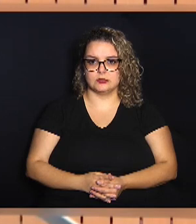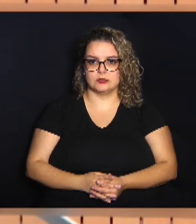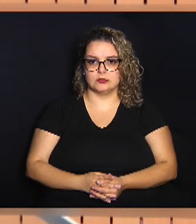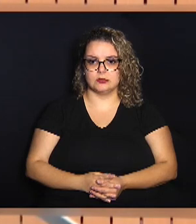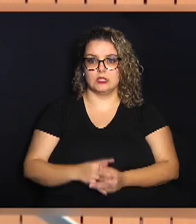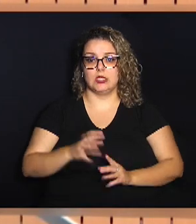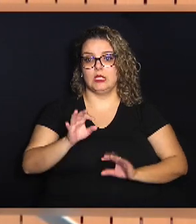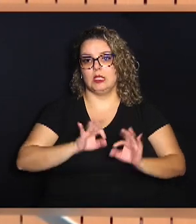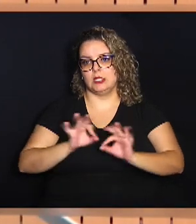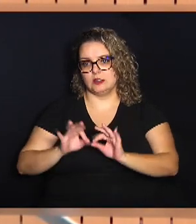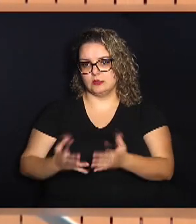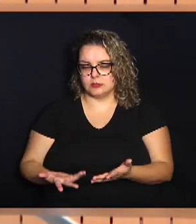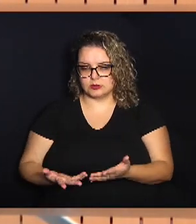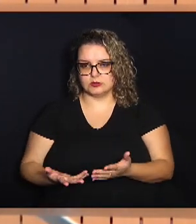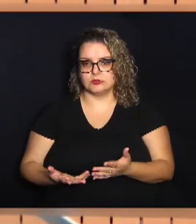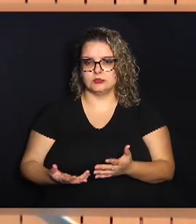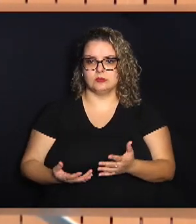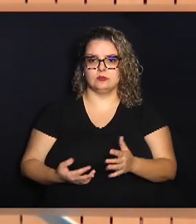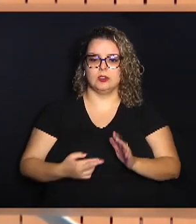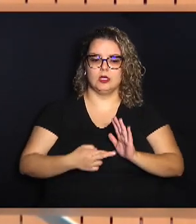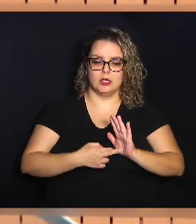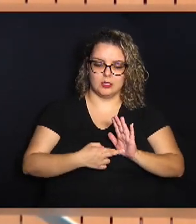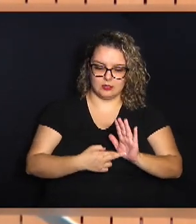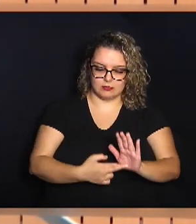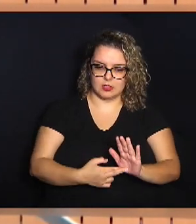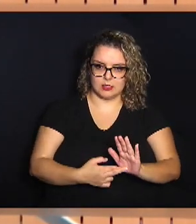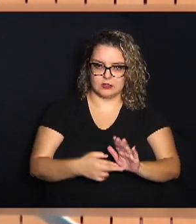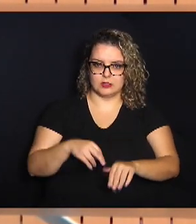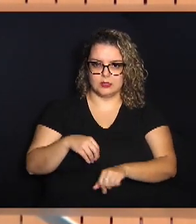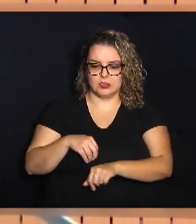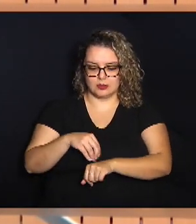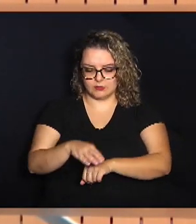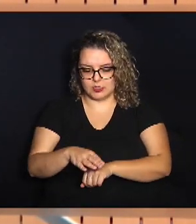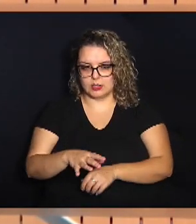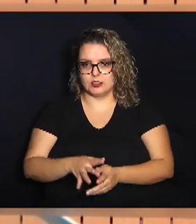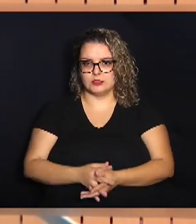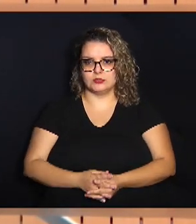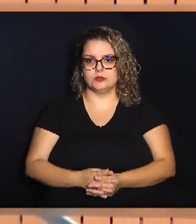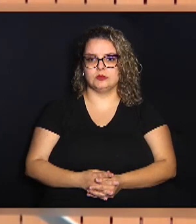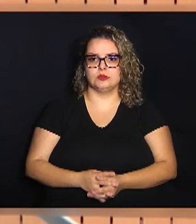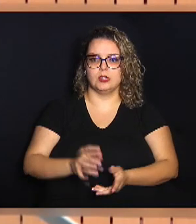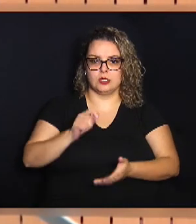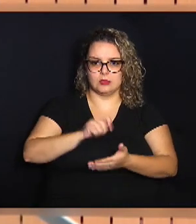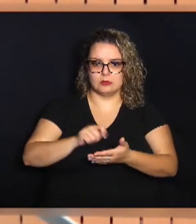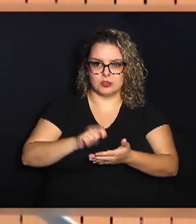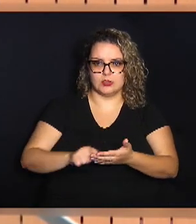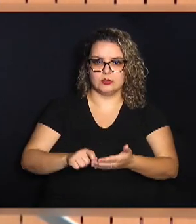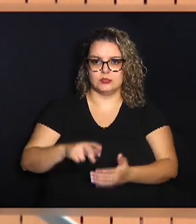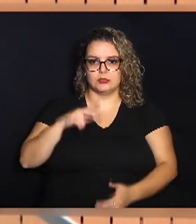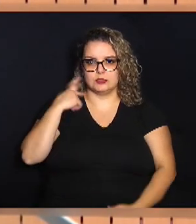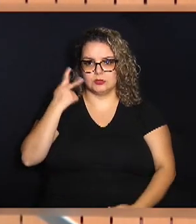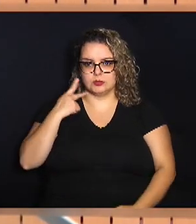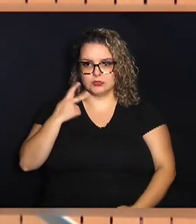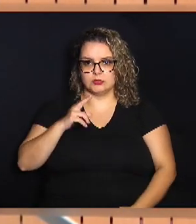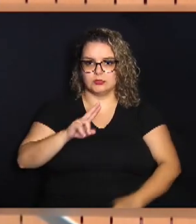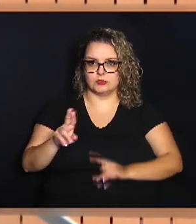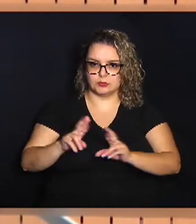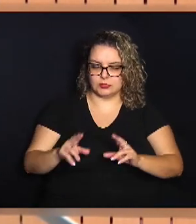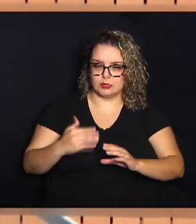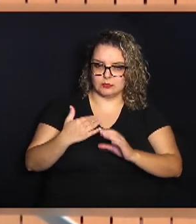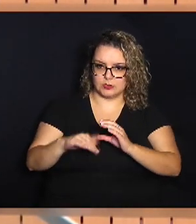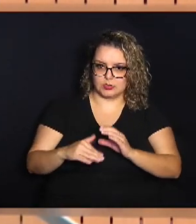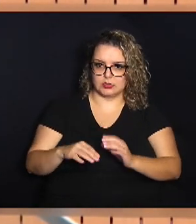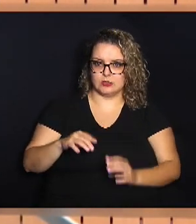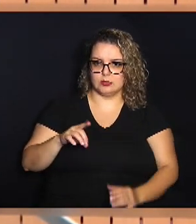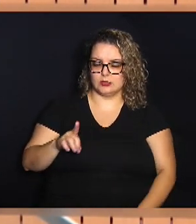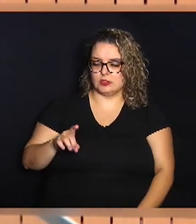Elaboramos uma representação encaminhada e subscrita pelos parlamentares citados no e-mail ao